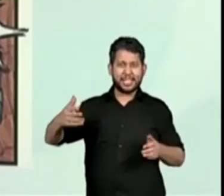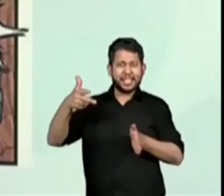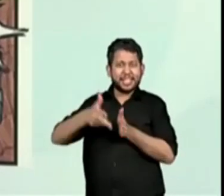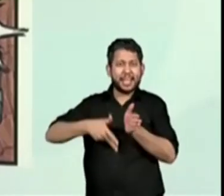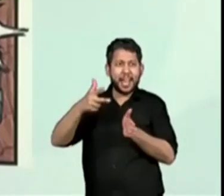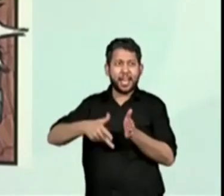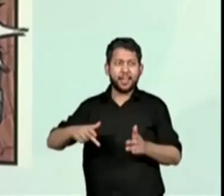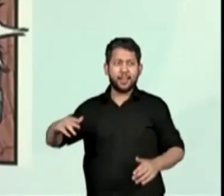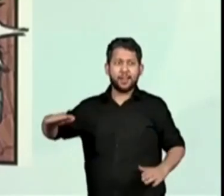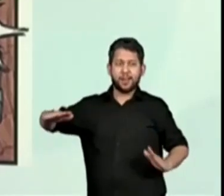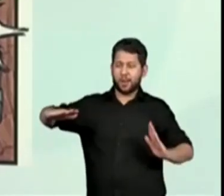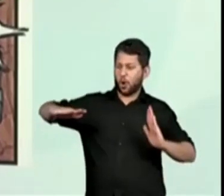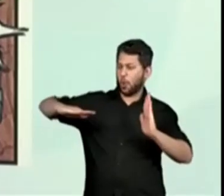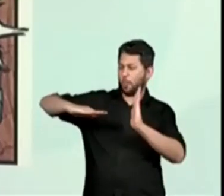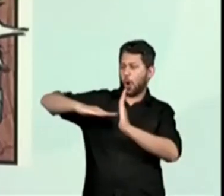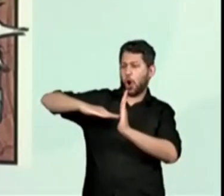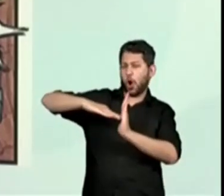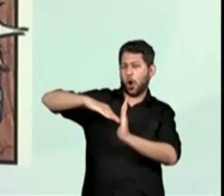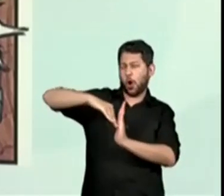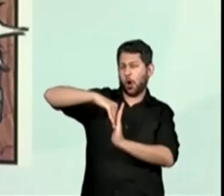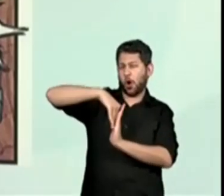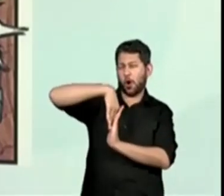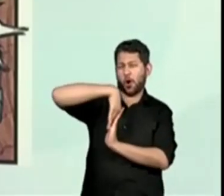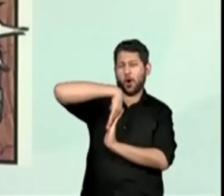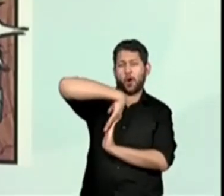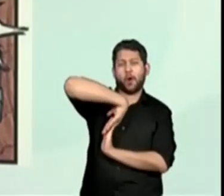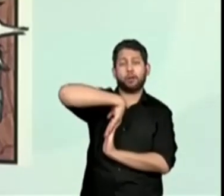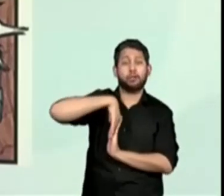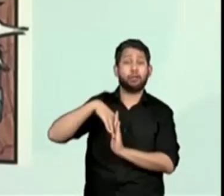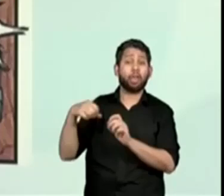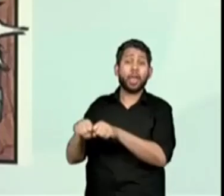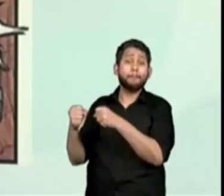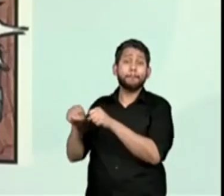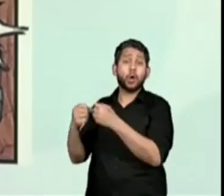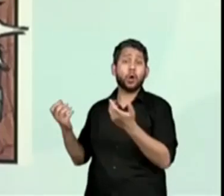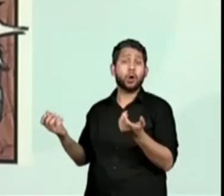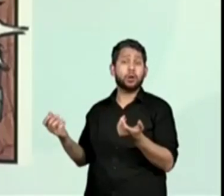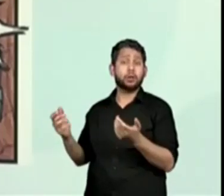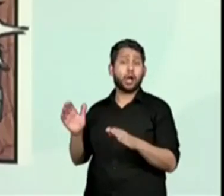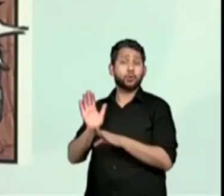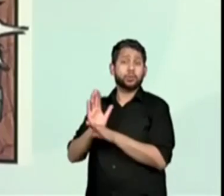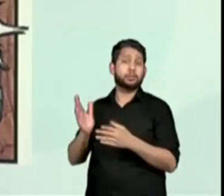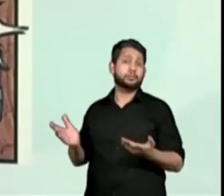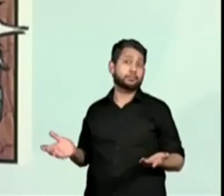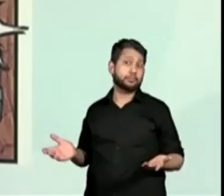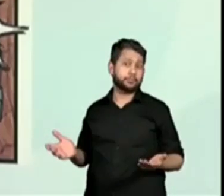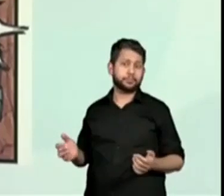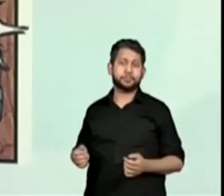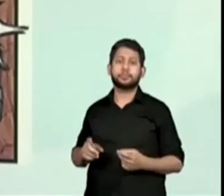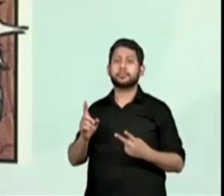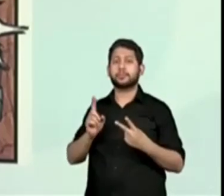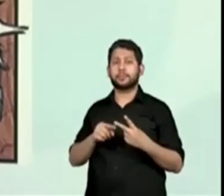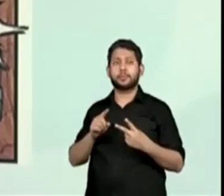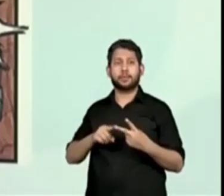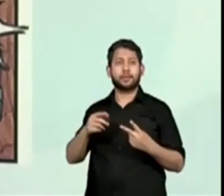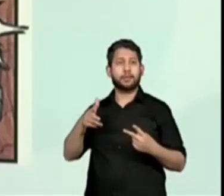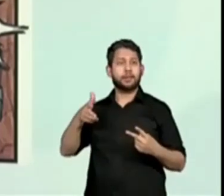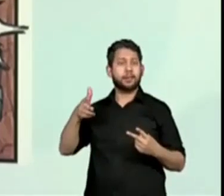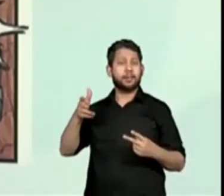trem. Parece que ele está destruindo mesmo, né? Em vez de salvando. A fala do